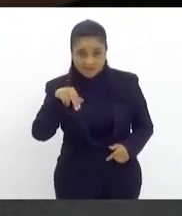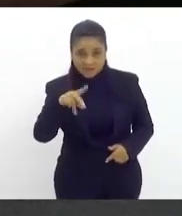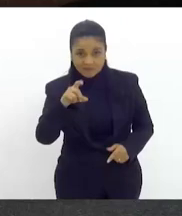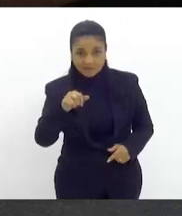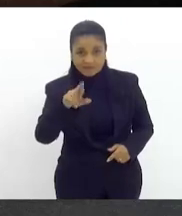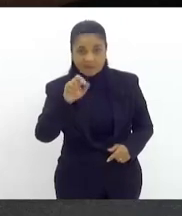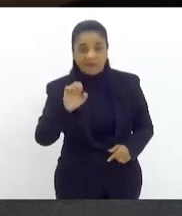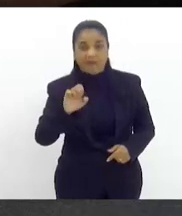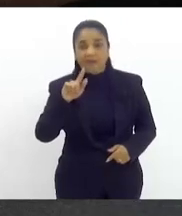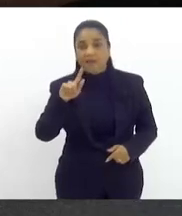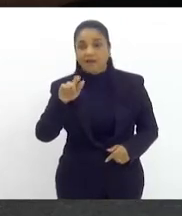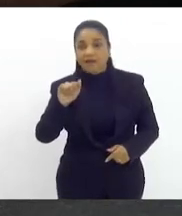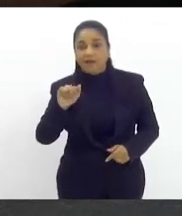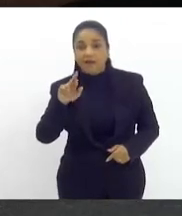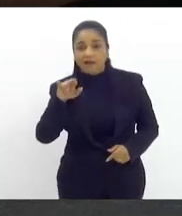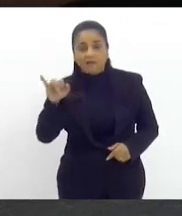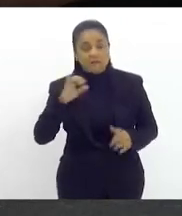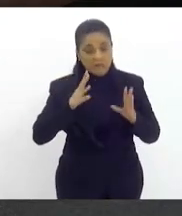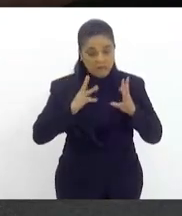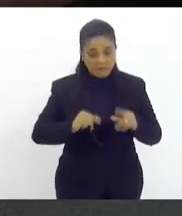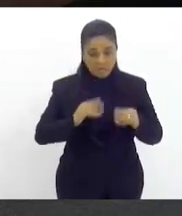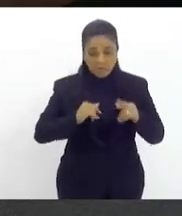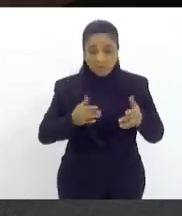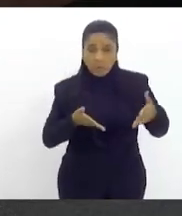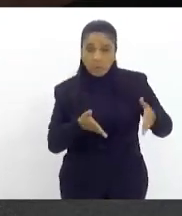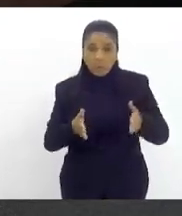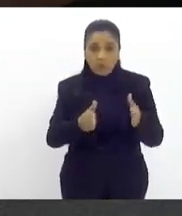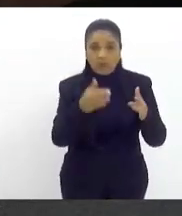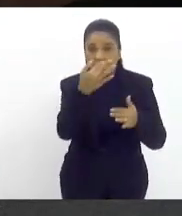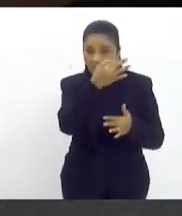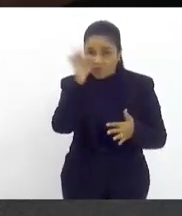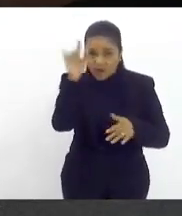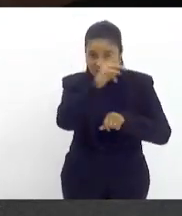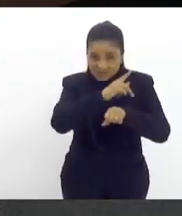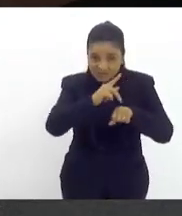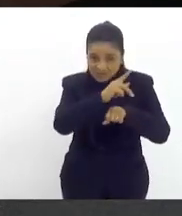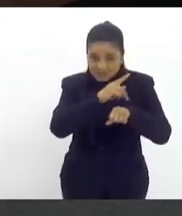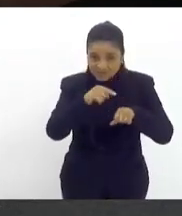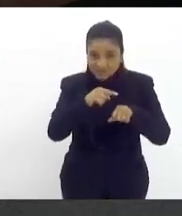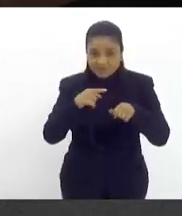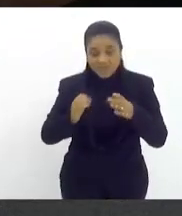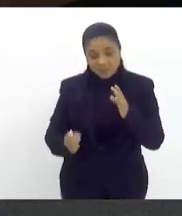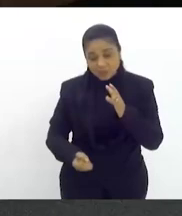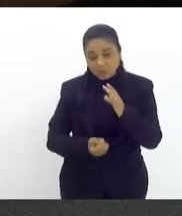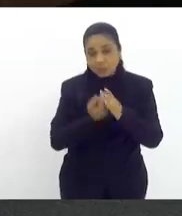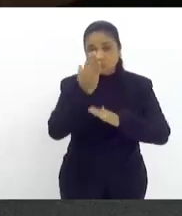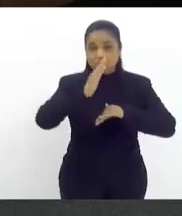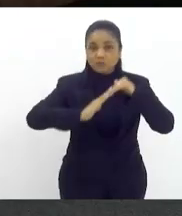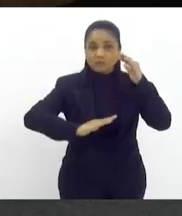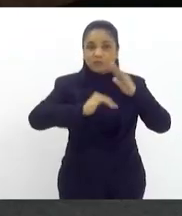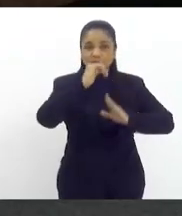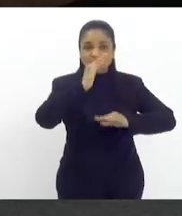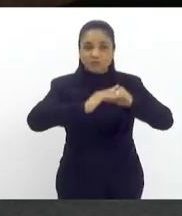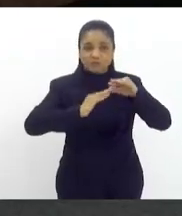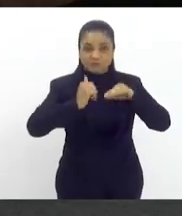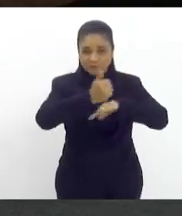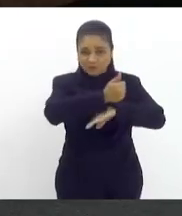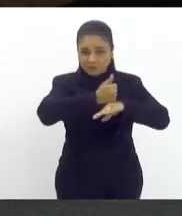começou limpar o Rio da França e desde então surgiu a profissão do gari